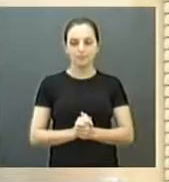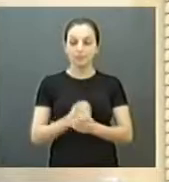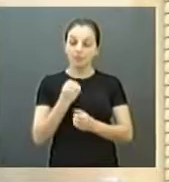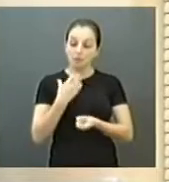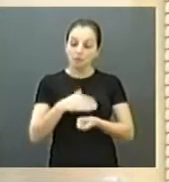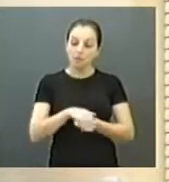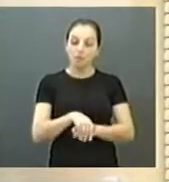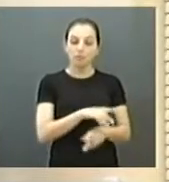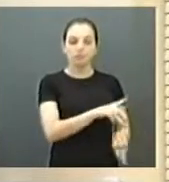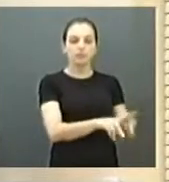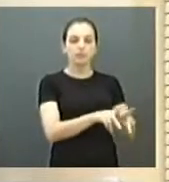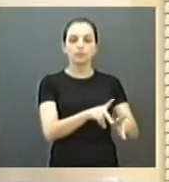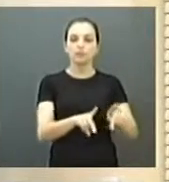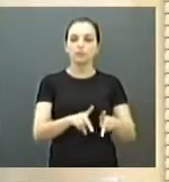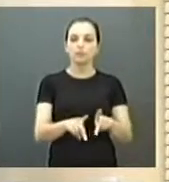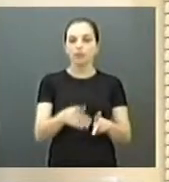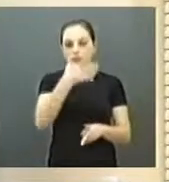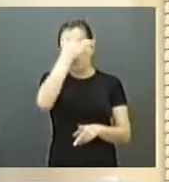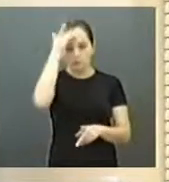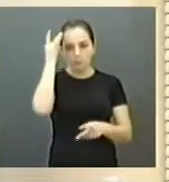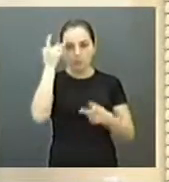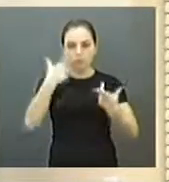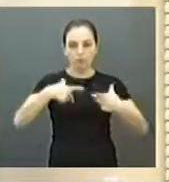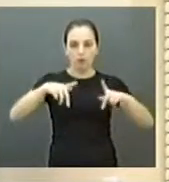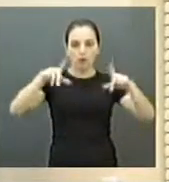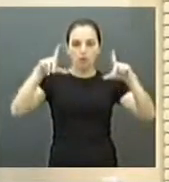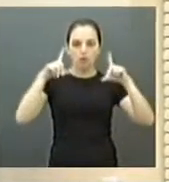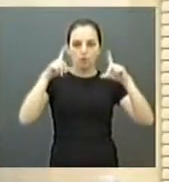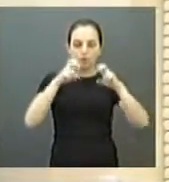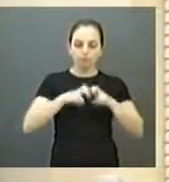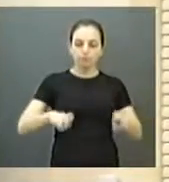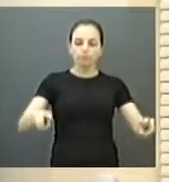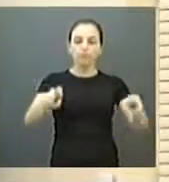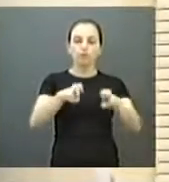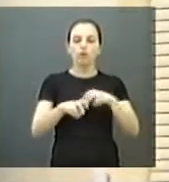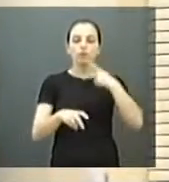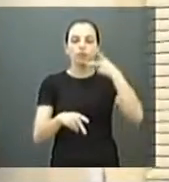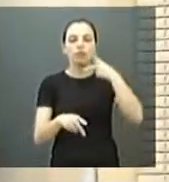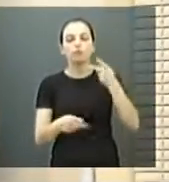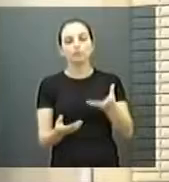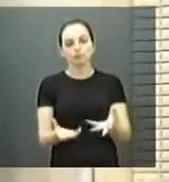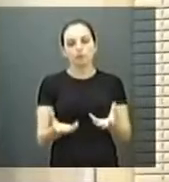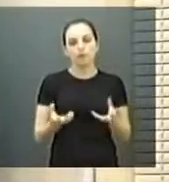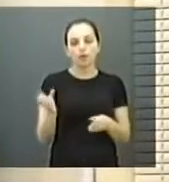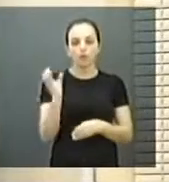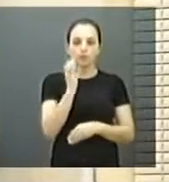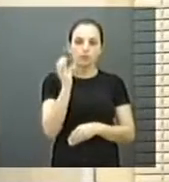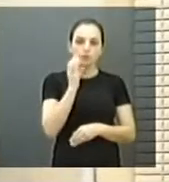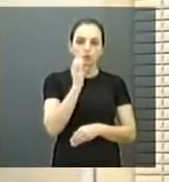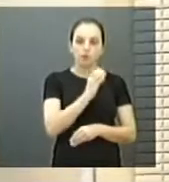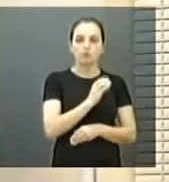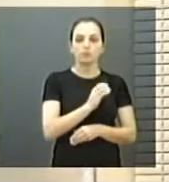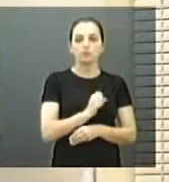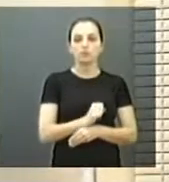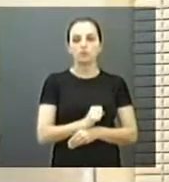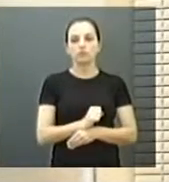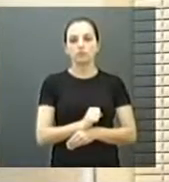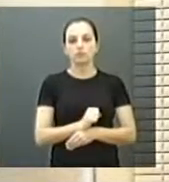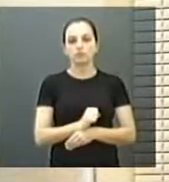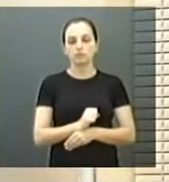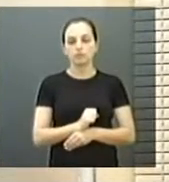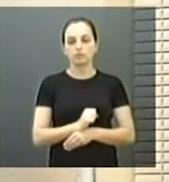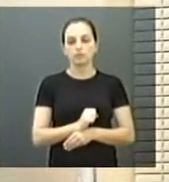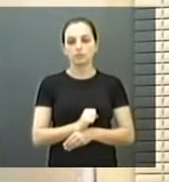Boa noite, presidente. Boa noite que nos ouve e nos assiste. Plenário, senhores vereadores. Quero rapidamente aqui, presidente,